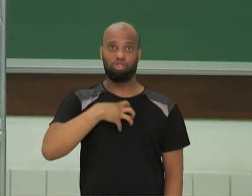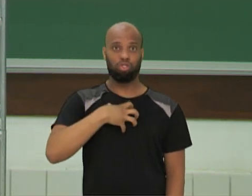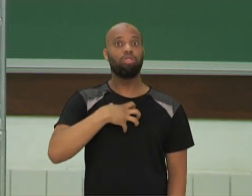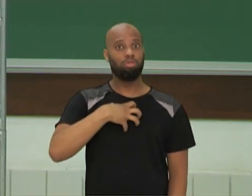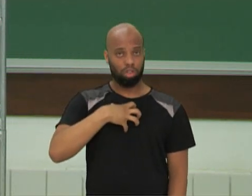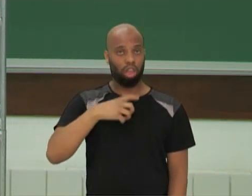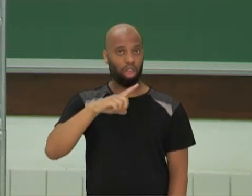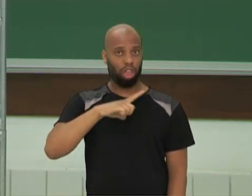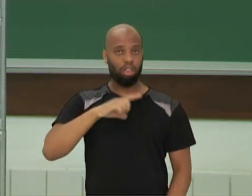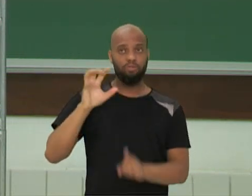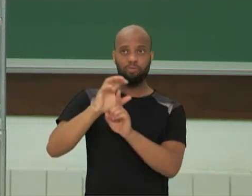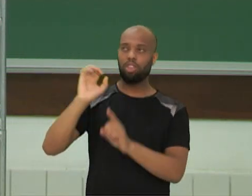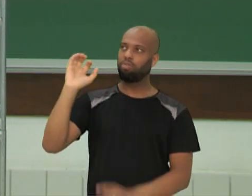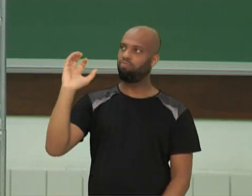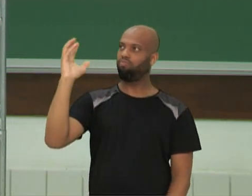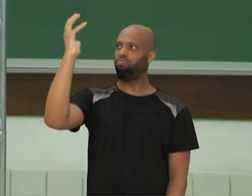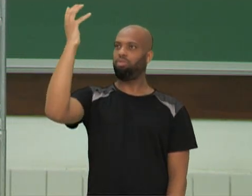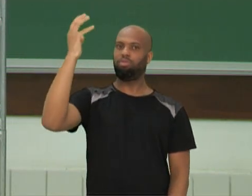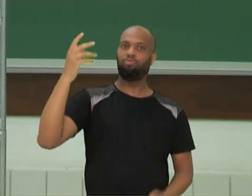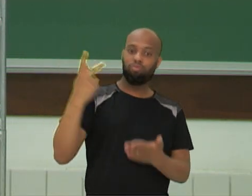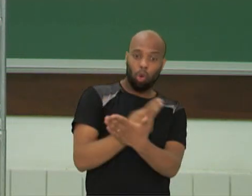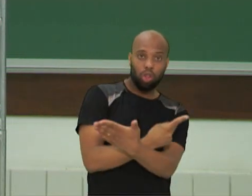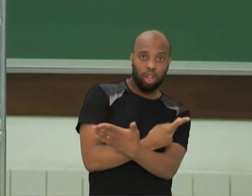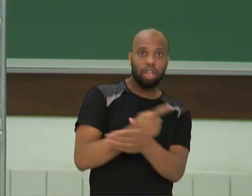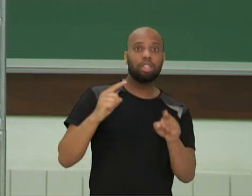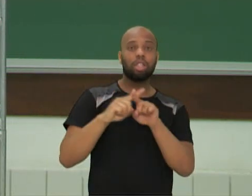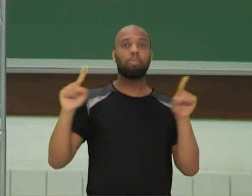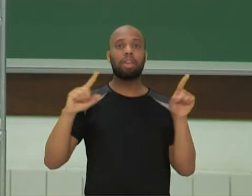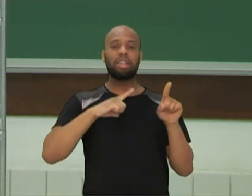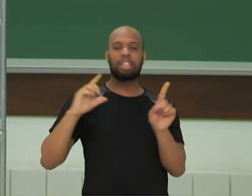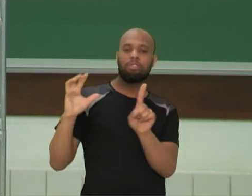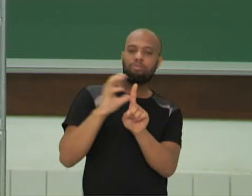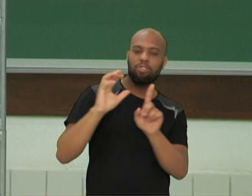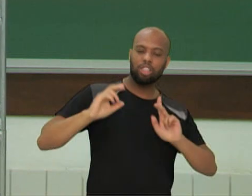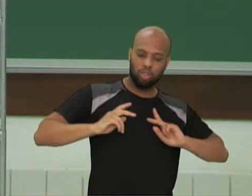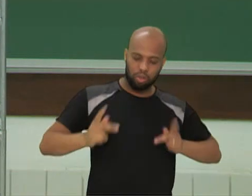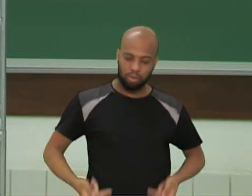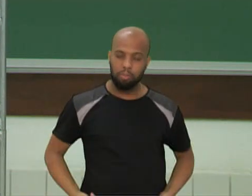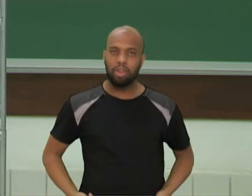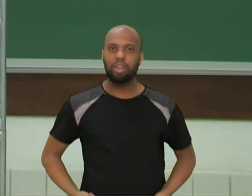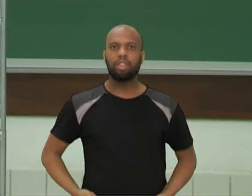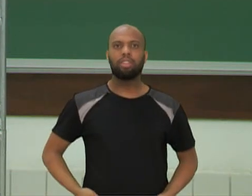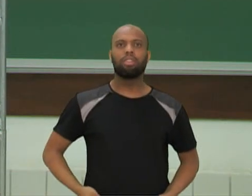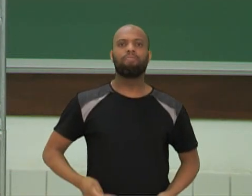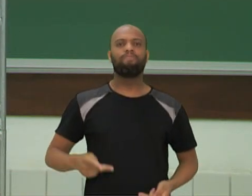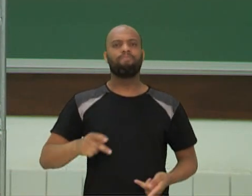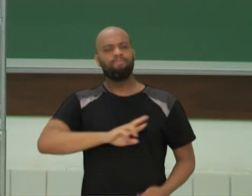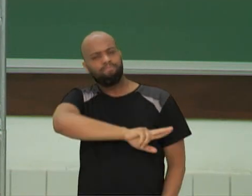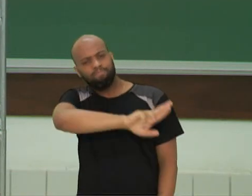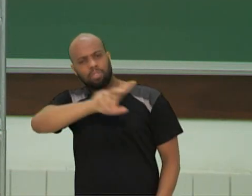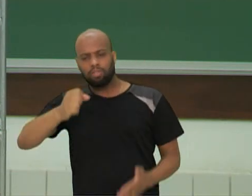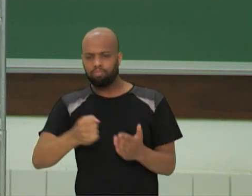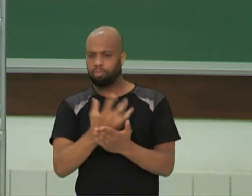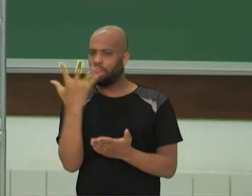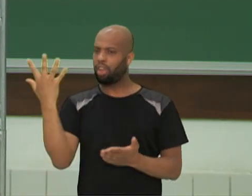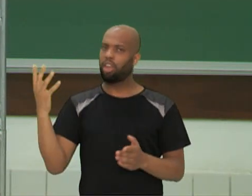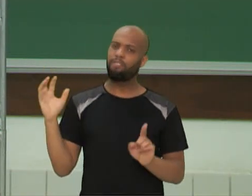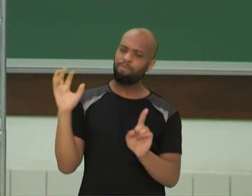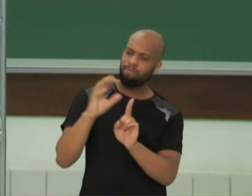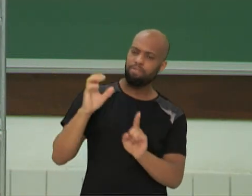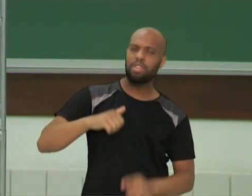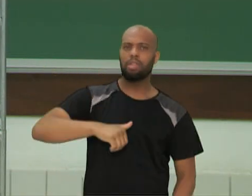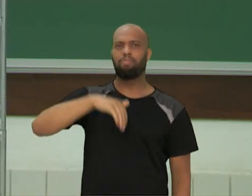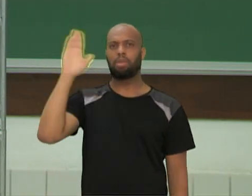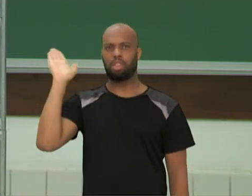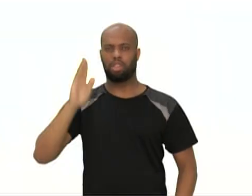naturalmente na história do nosso planeta, porém a ação humana muitas vezes ela intensifica esses fenômenos.